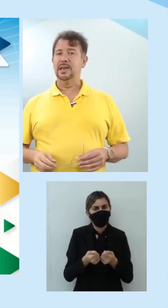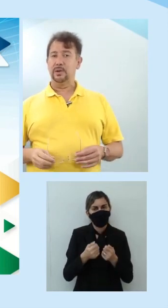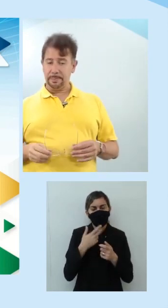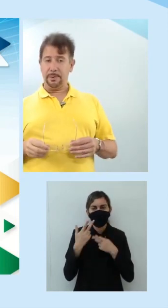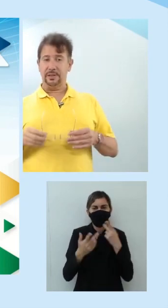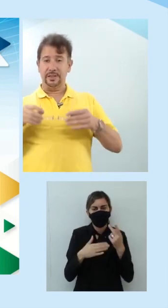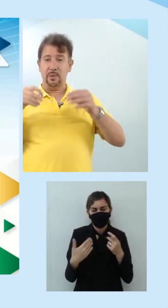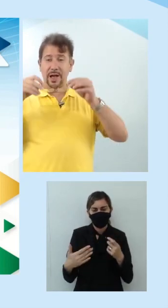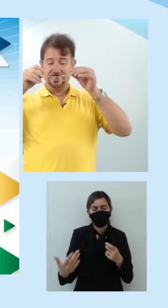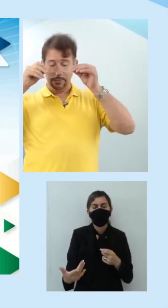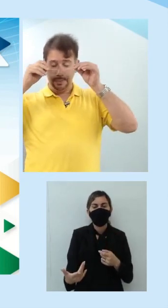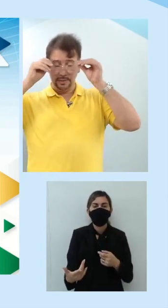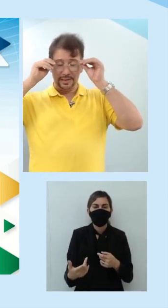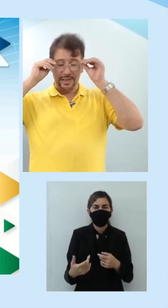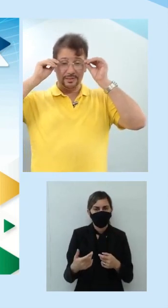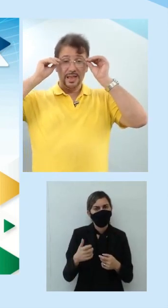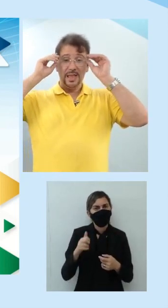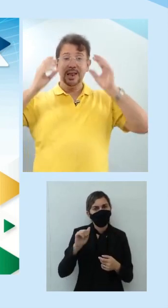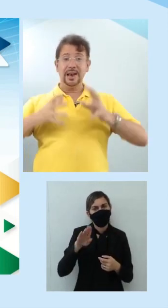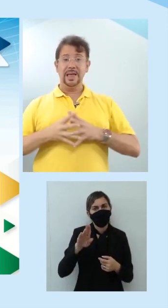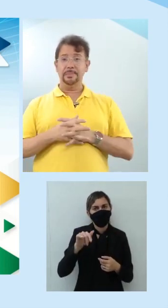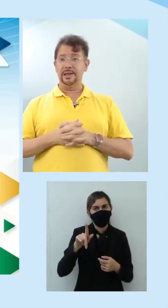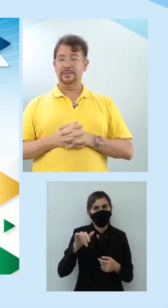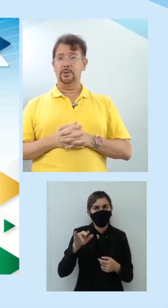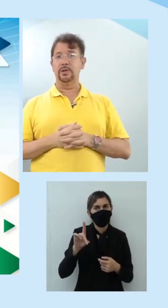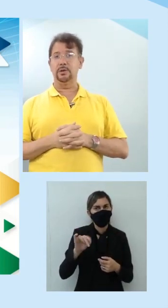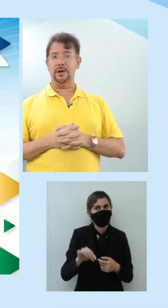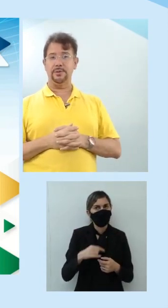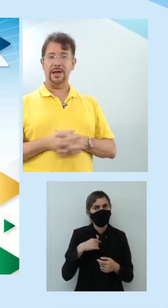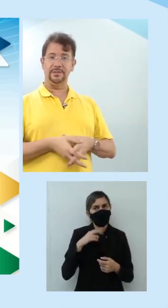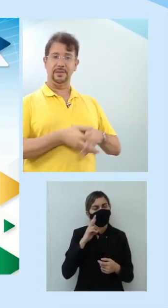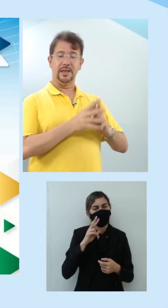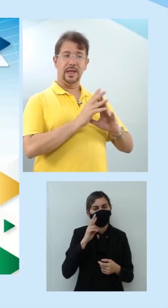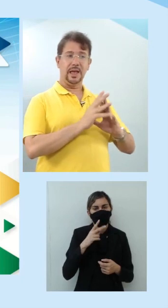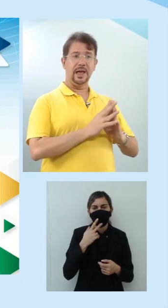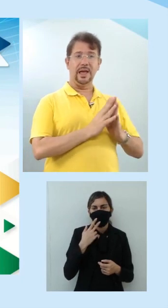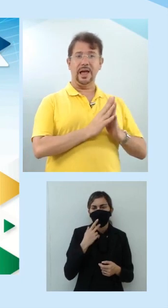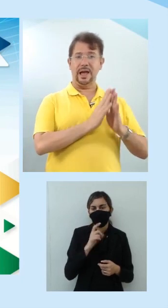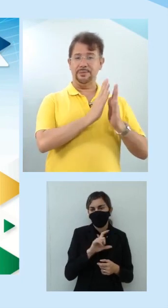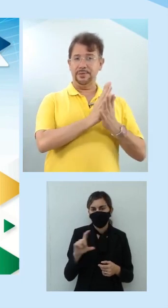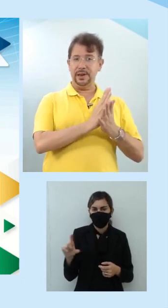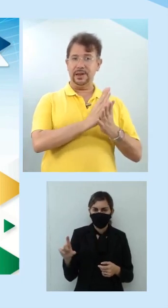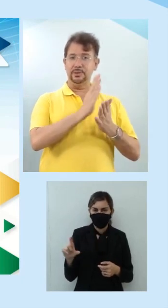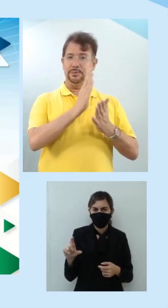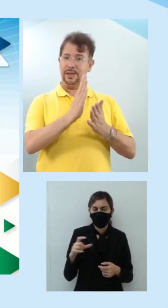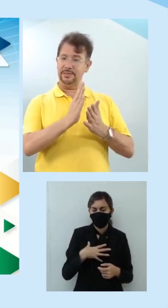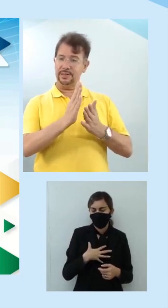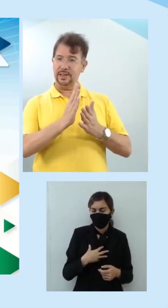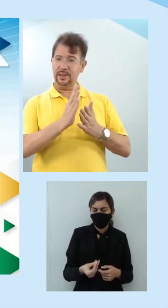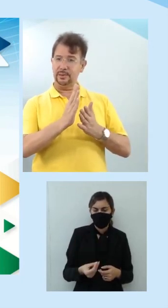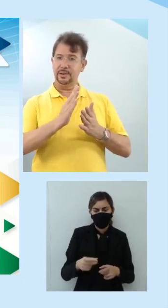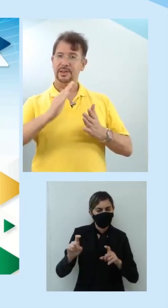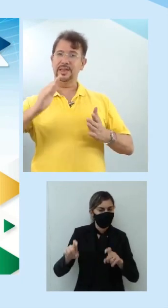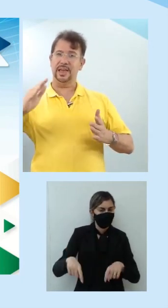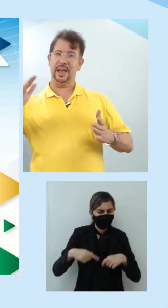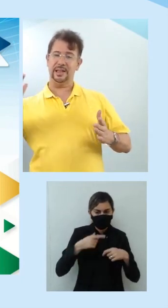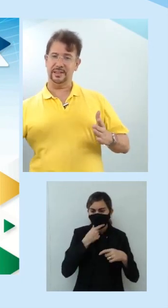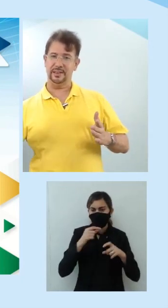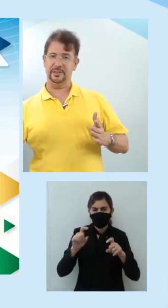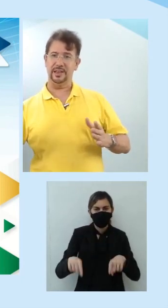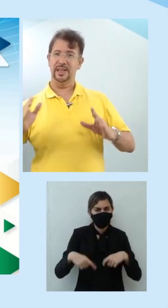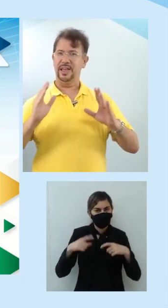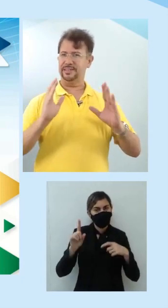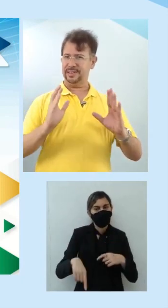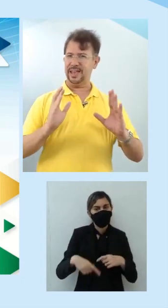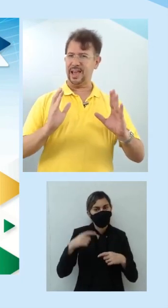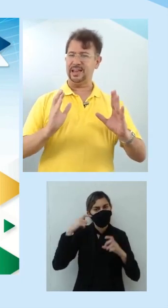dia. Então, é importante as ambiguidades. E lembrem-se, quando eu digo a frase, a filha do fazendeiro que é